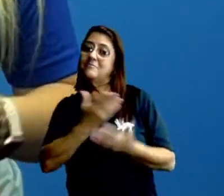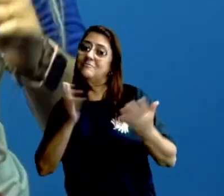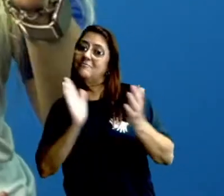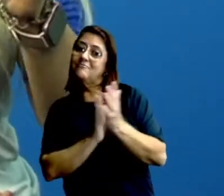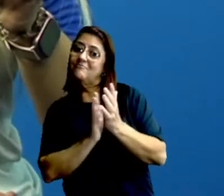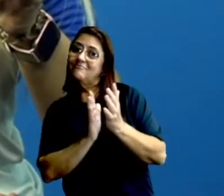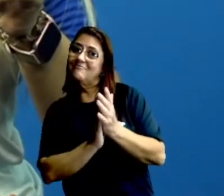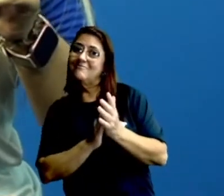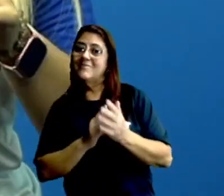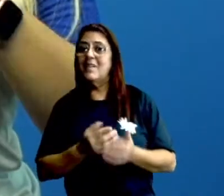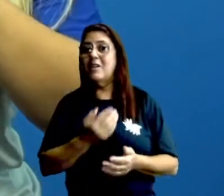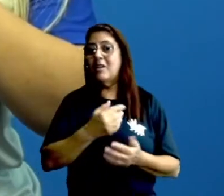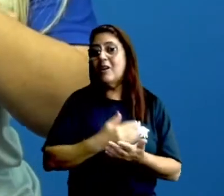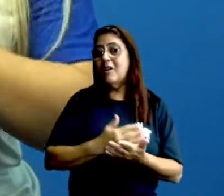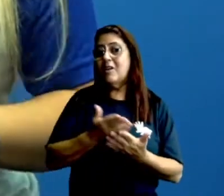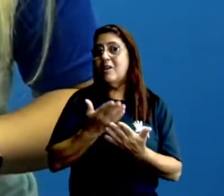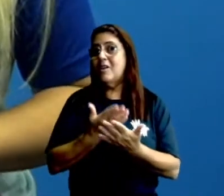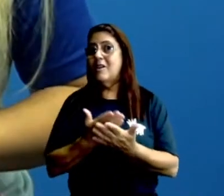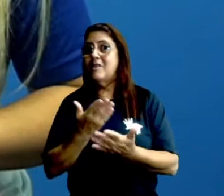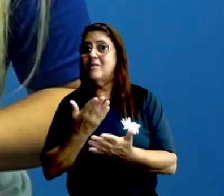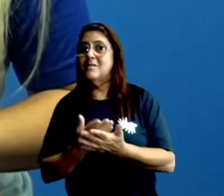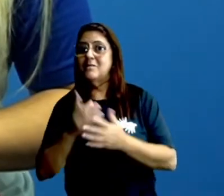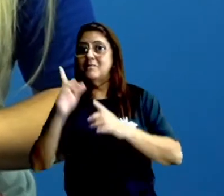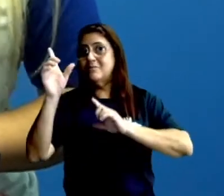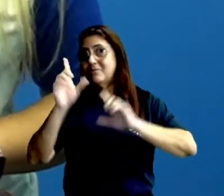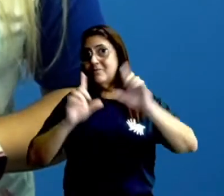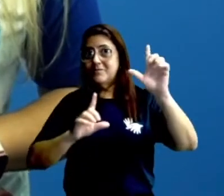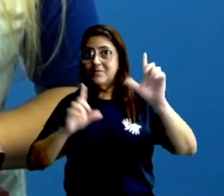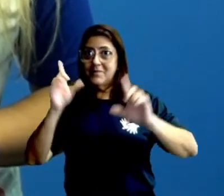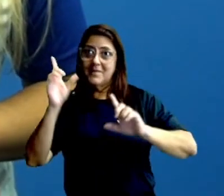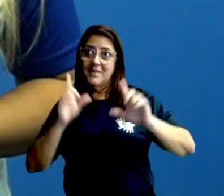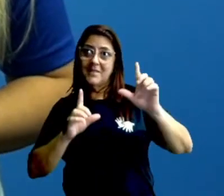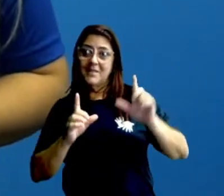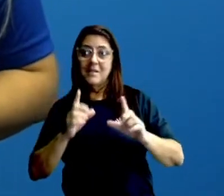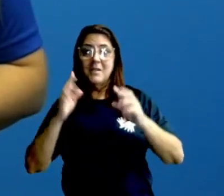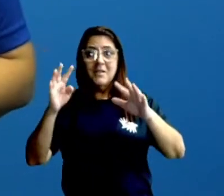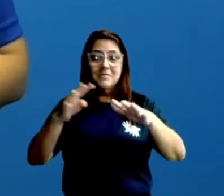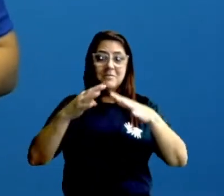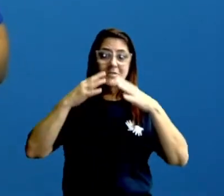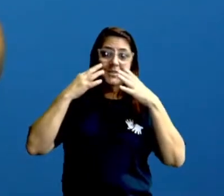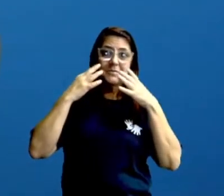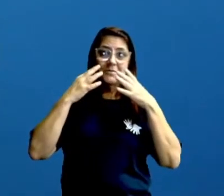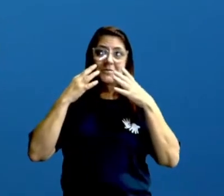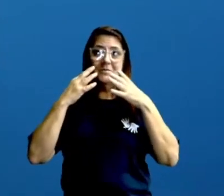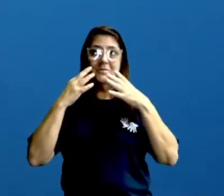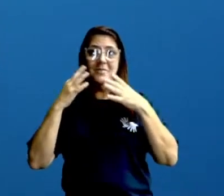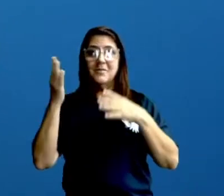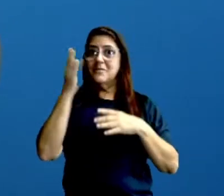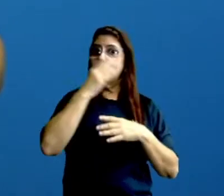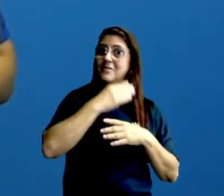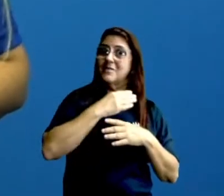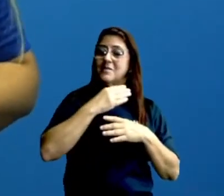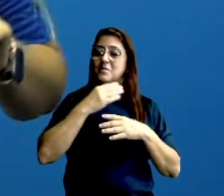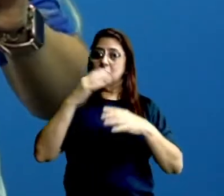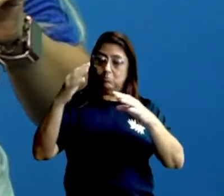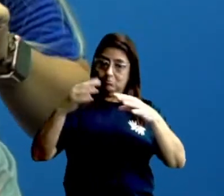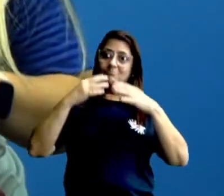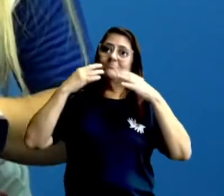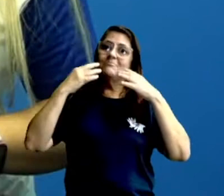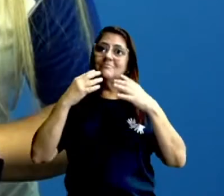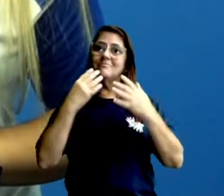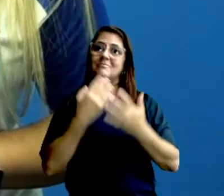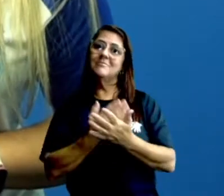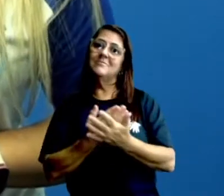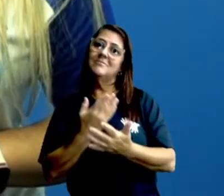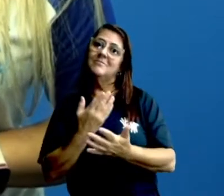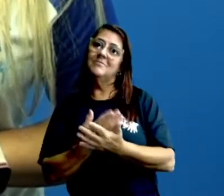estão? Nossa aula hoje é na televisão. Preste muita atenção. Vamos lá, concentração, que